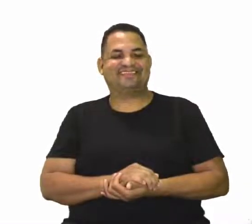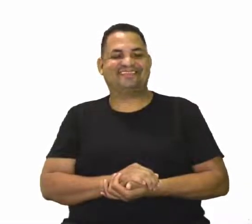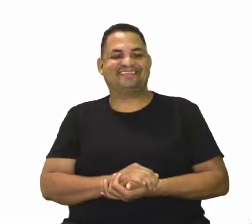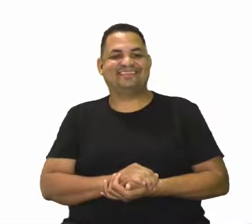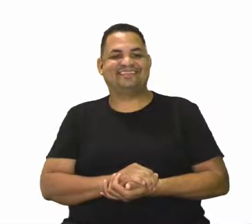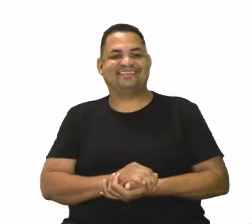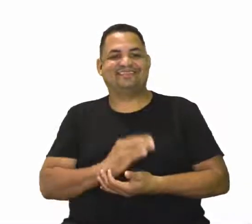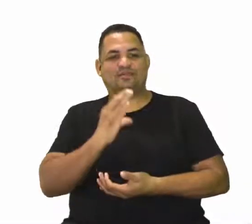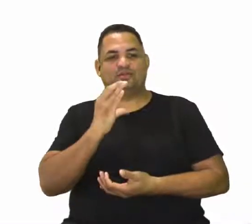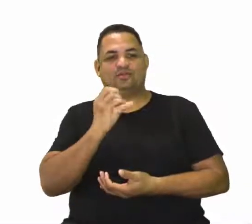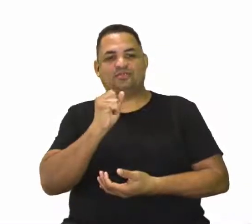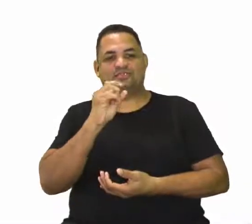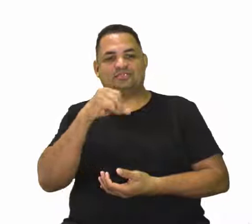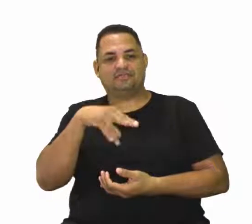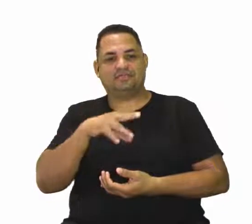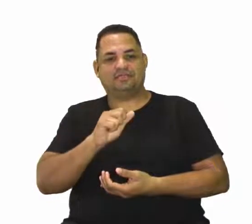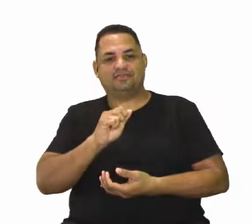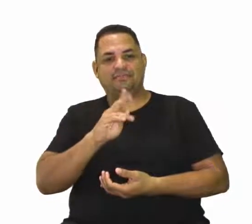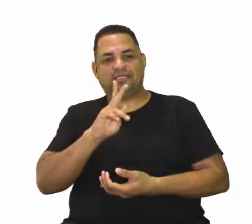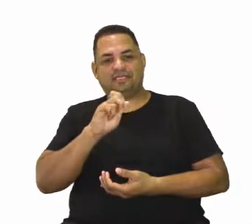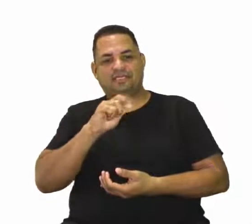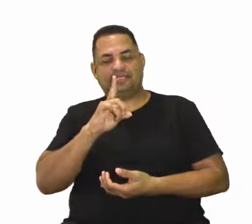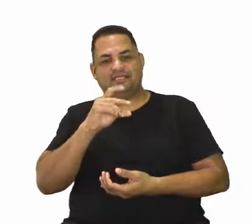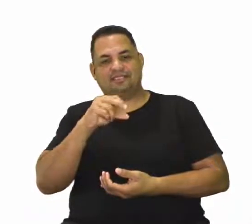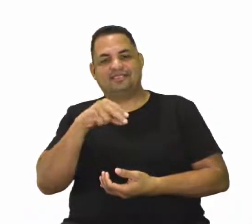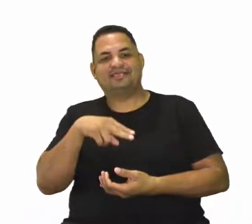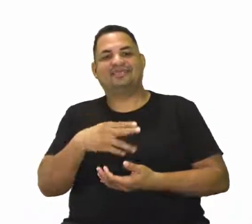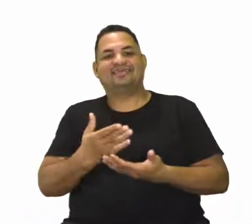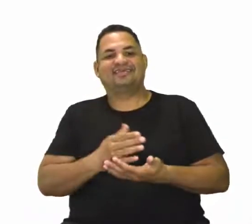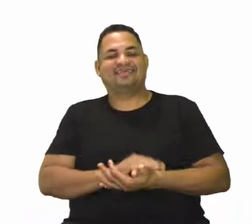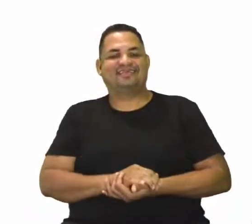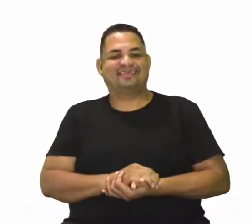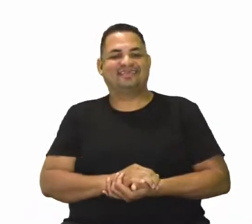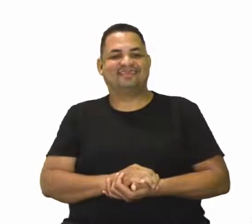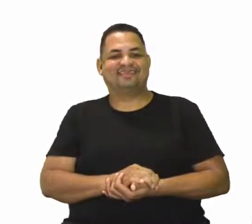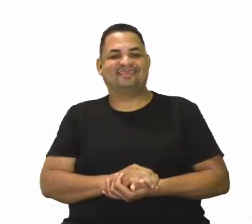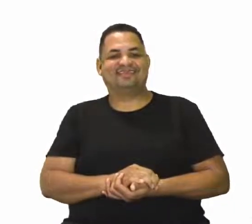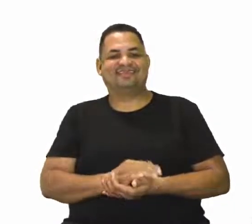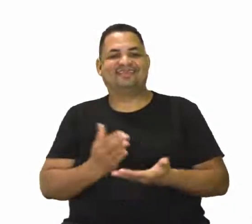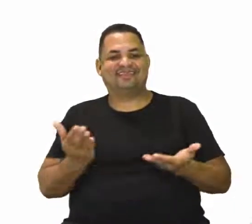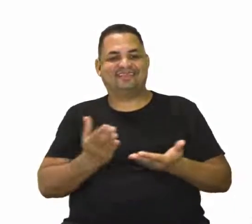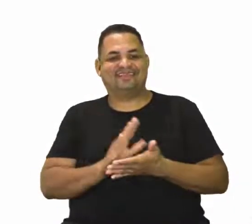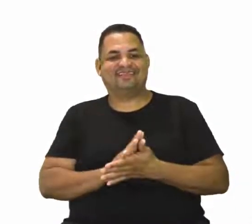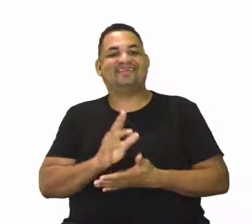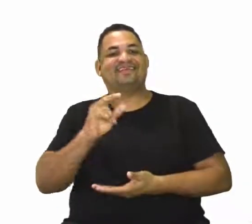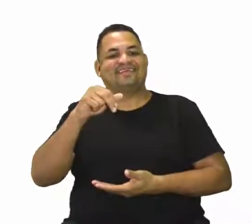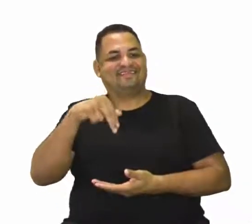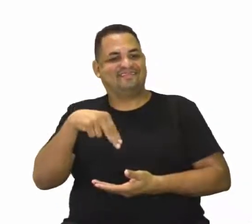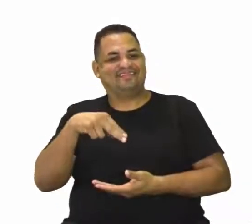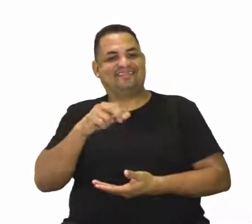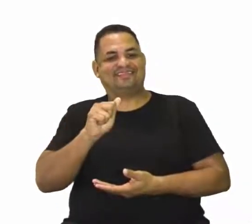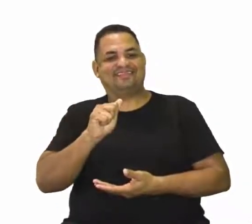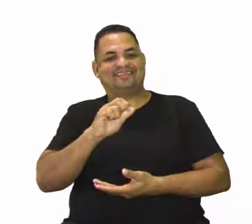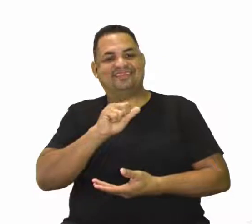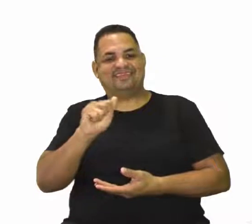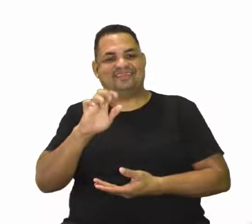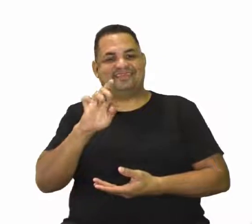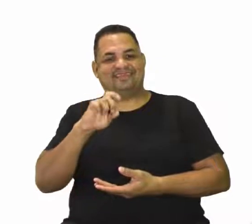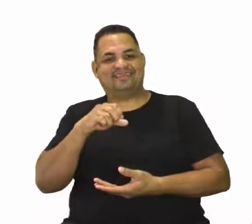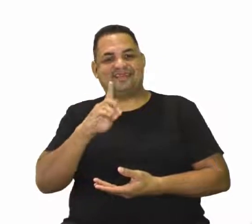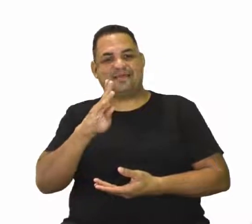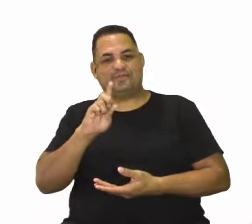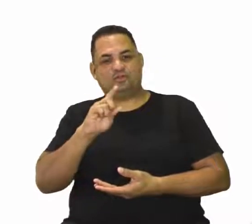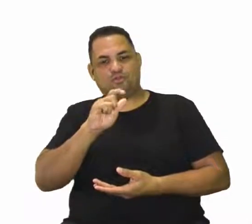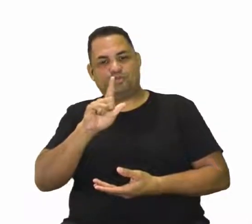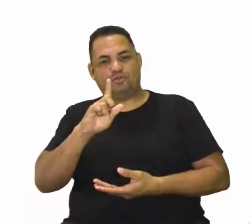Samba Bin Laden Osama Bin Laden é fácil e agora não é para ser nas é